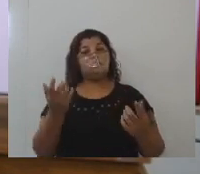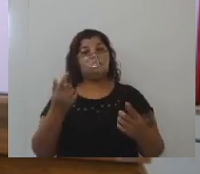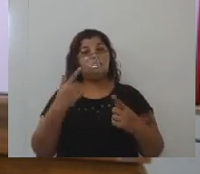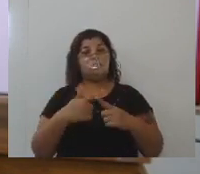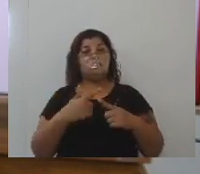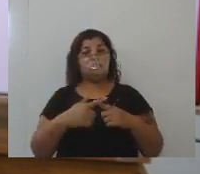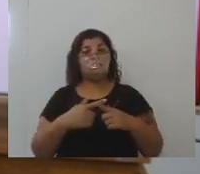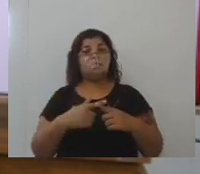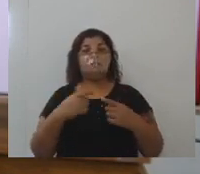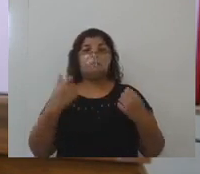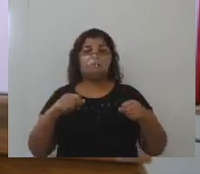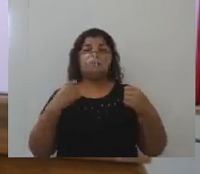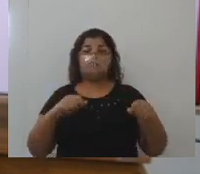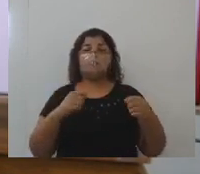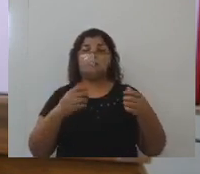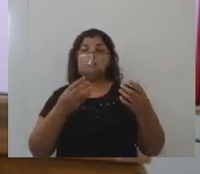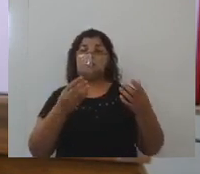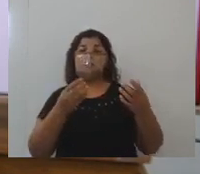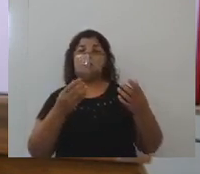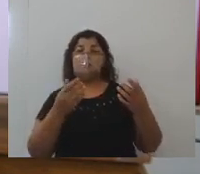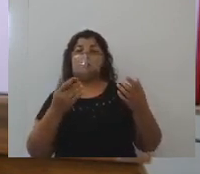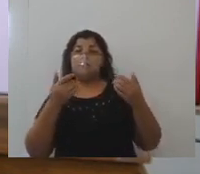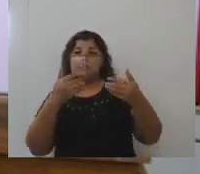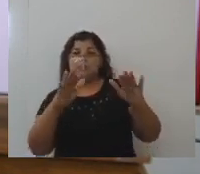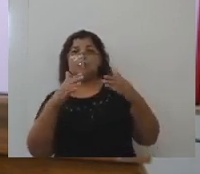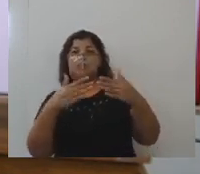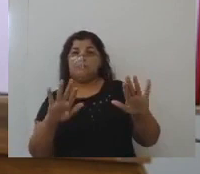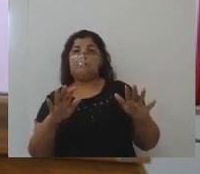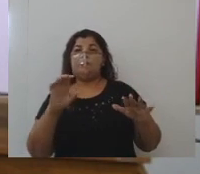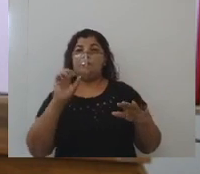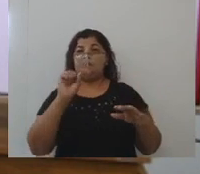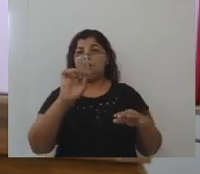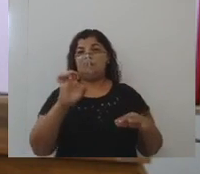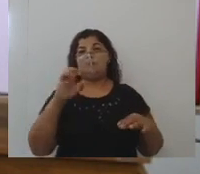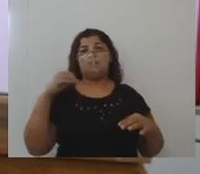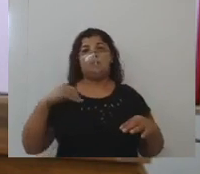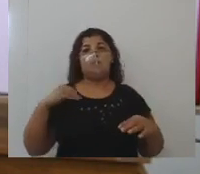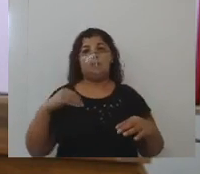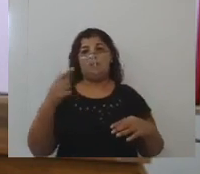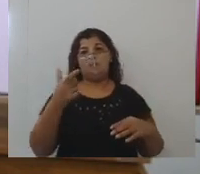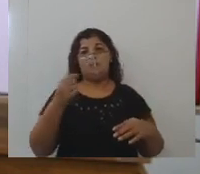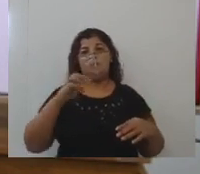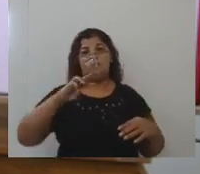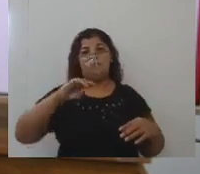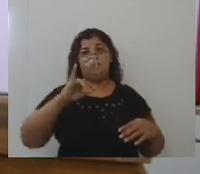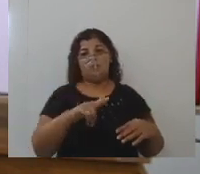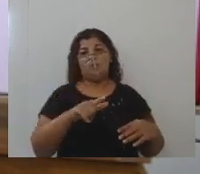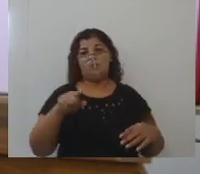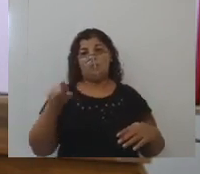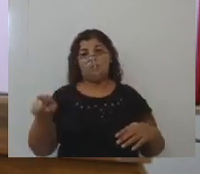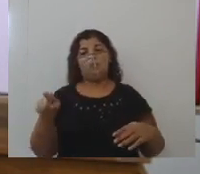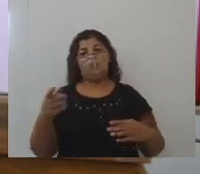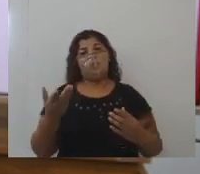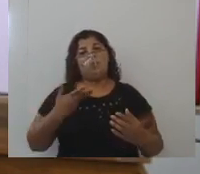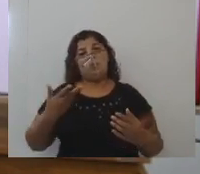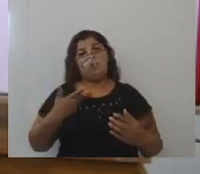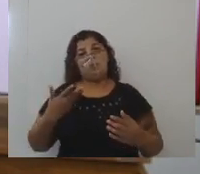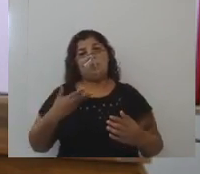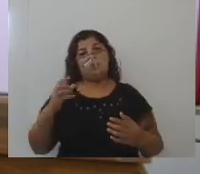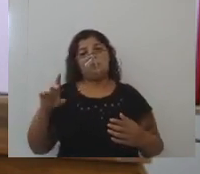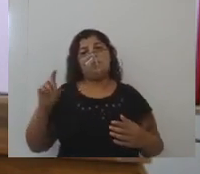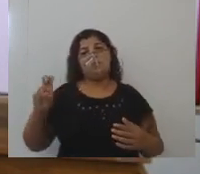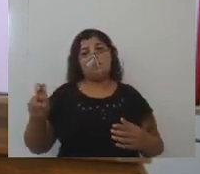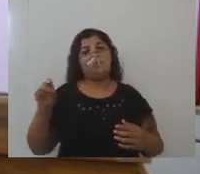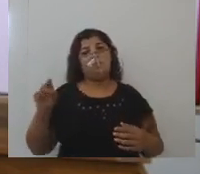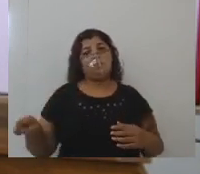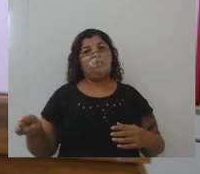chamada desapego, tá certo? Então, se eu ganho 20 mil e o meu colega Manuel, ele ganha apenas 5 mil,